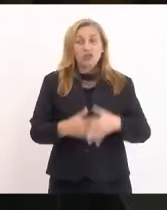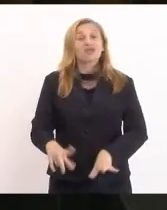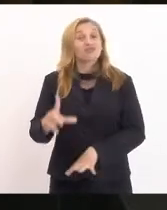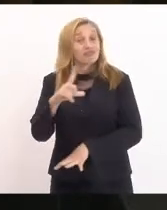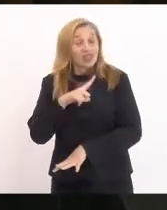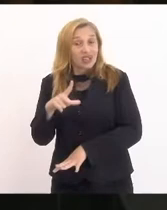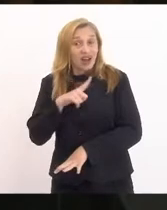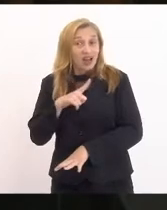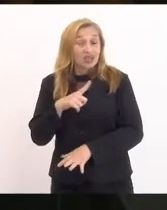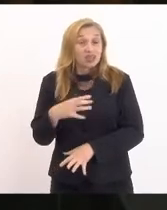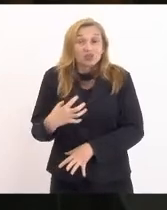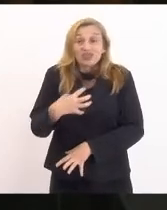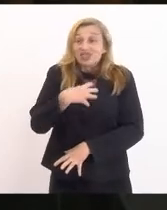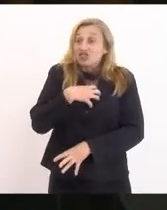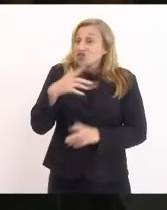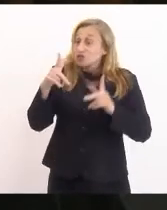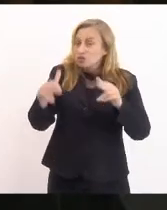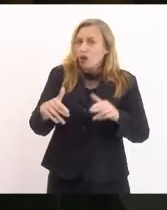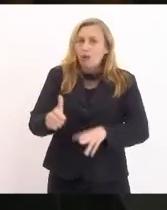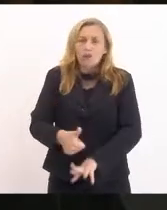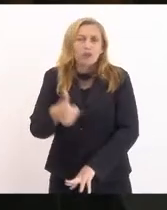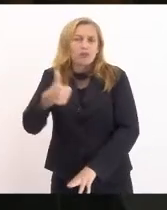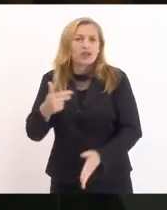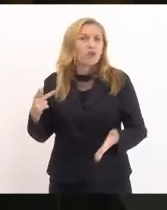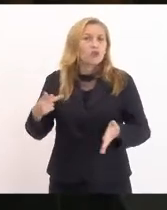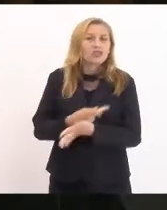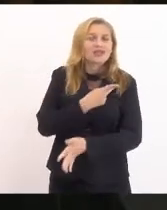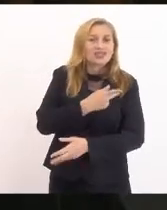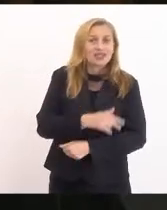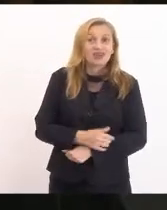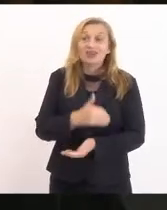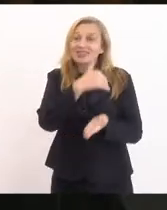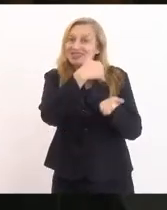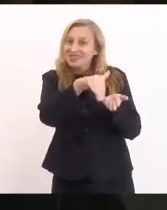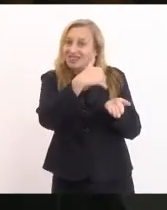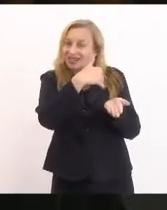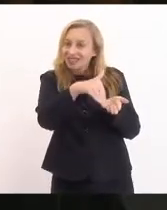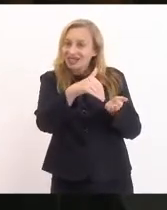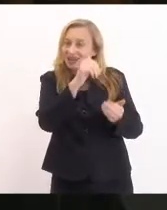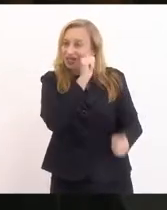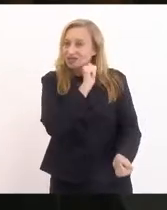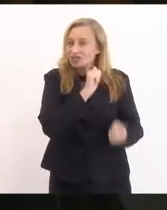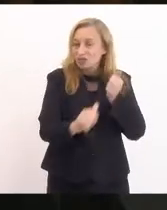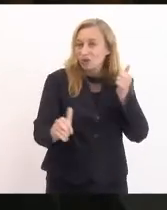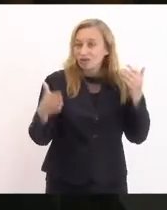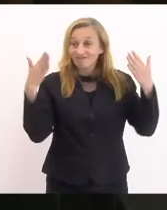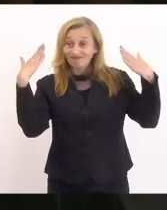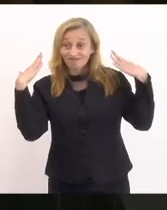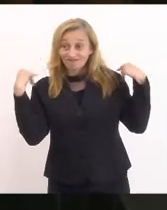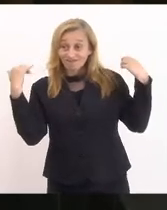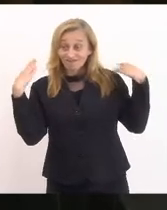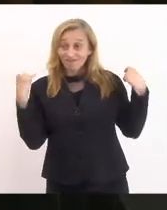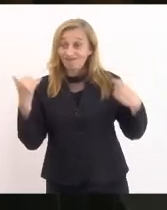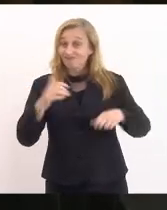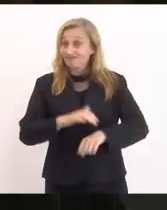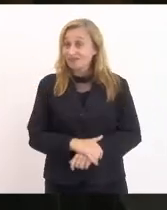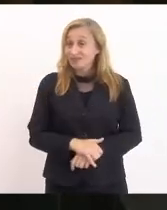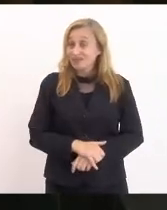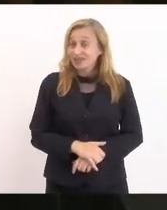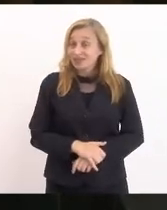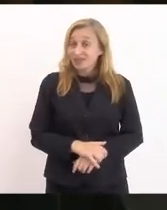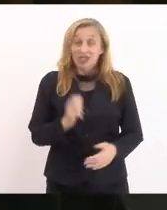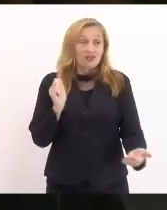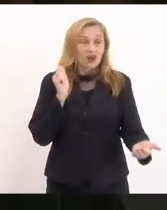sentido, estourou um primeiro. Secretaria de Esporte e Lazer vai